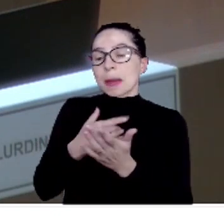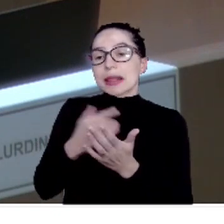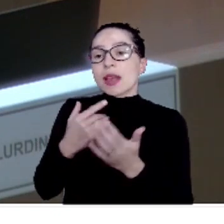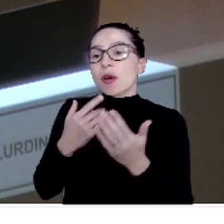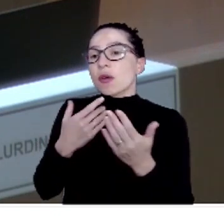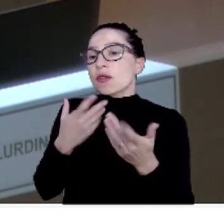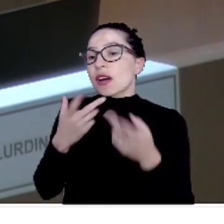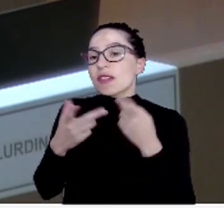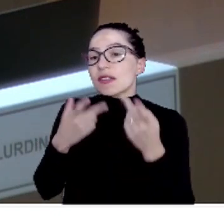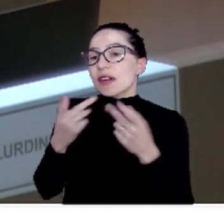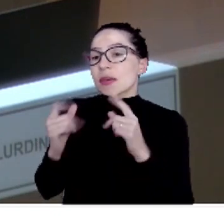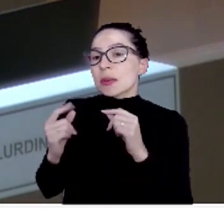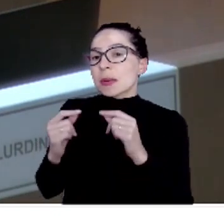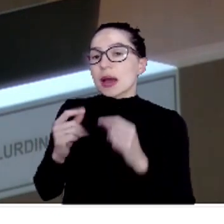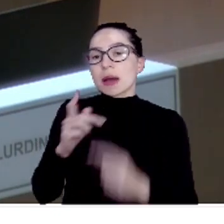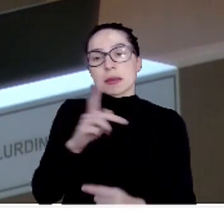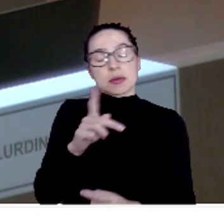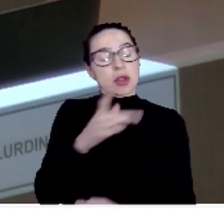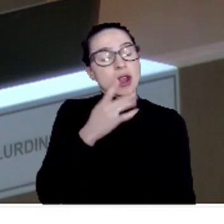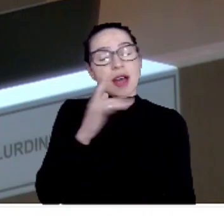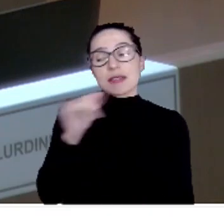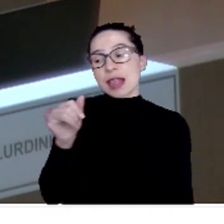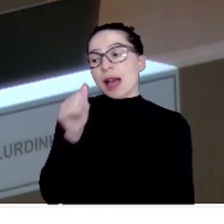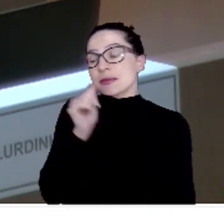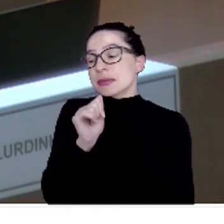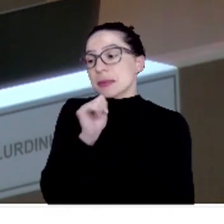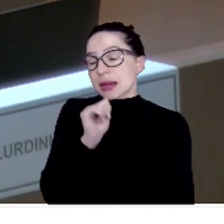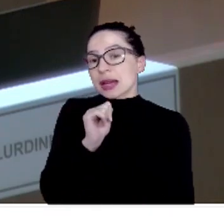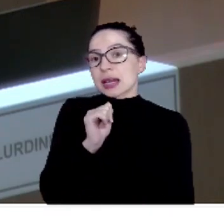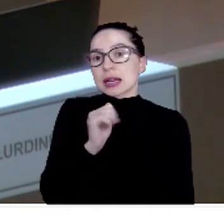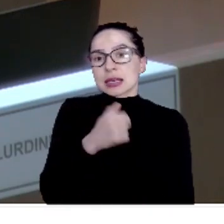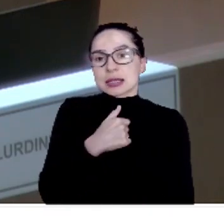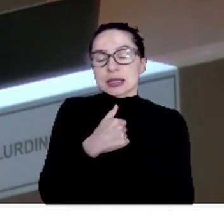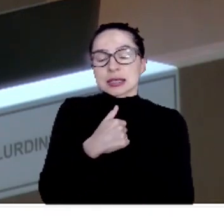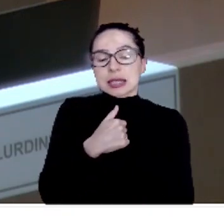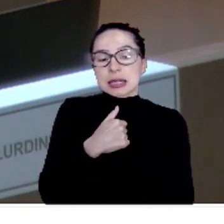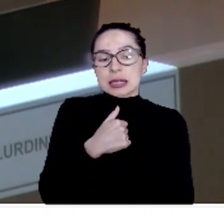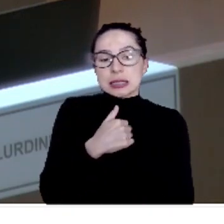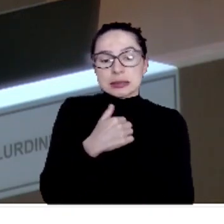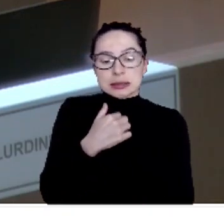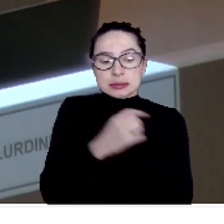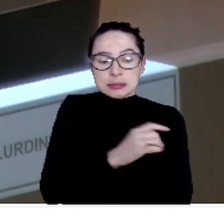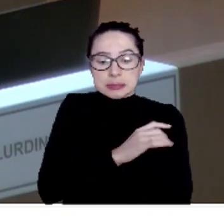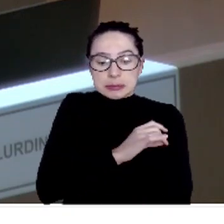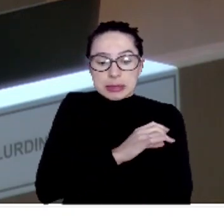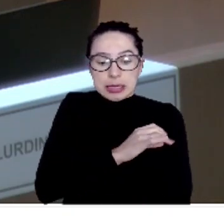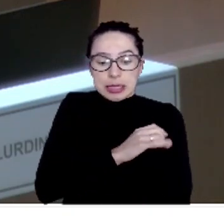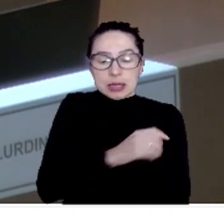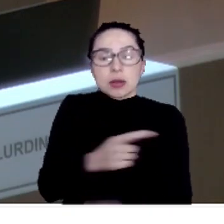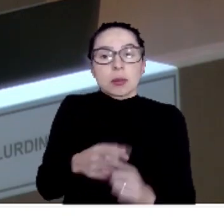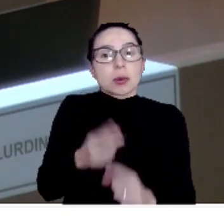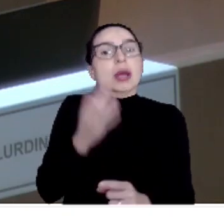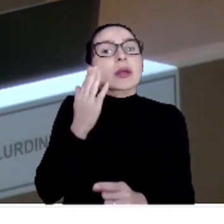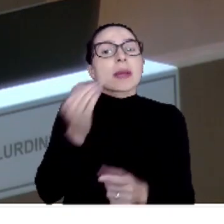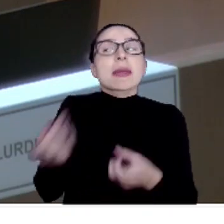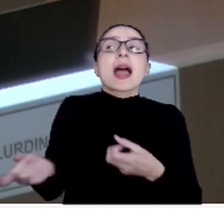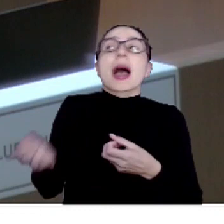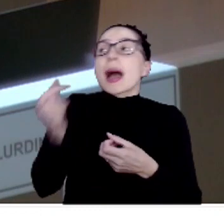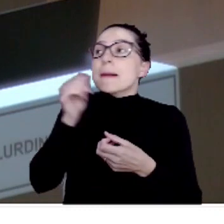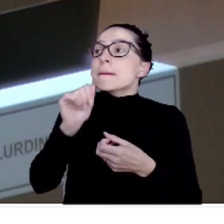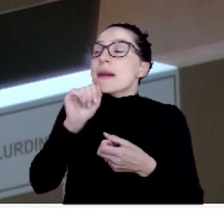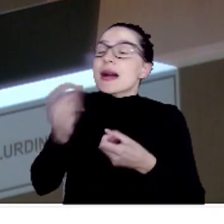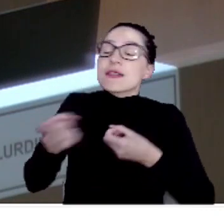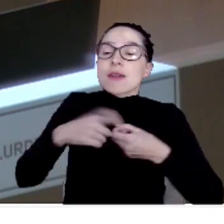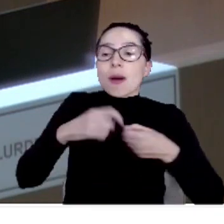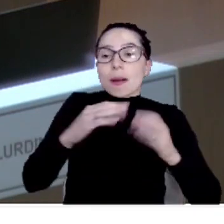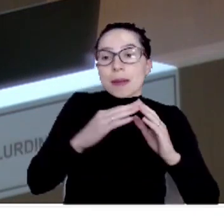a professora falava para minha mãe, e eu ficava morrendo de medo, porque eu sabia que quando minha mãe chegasse em casa,